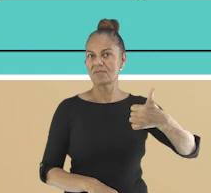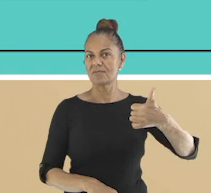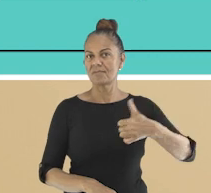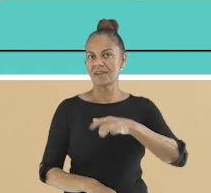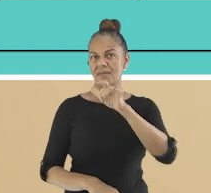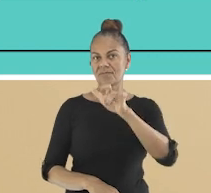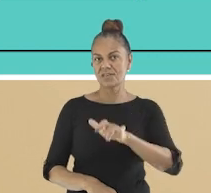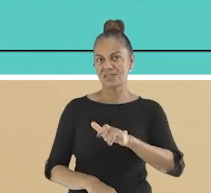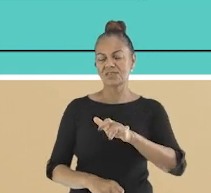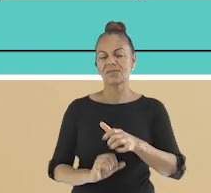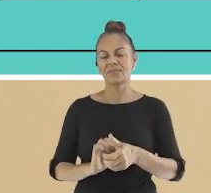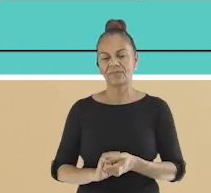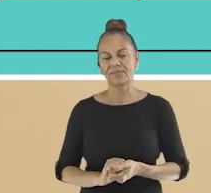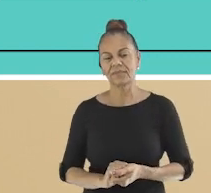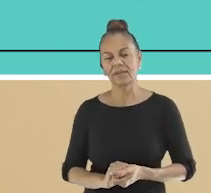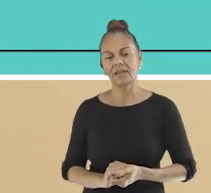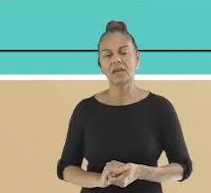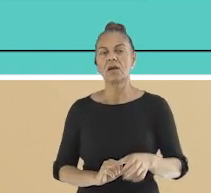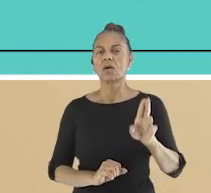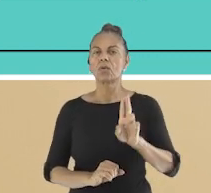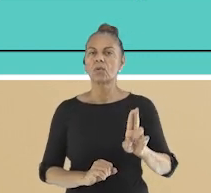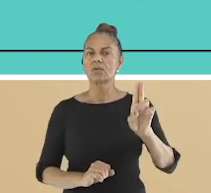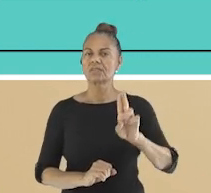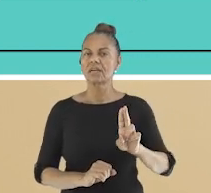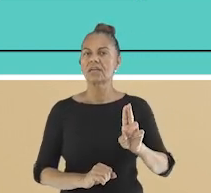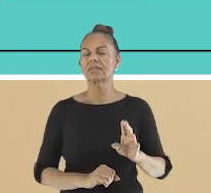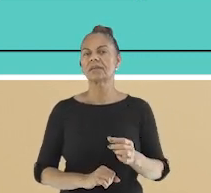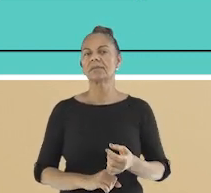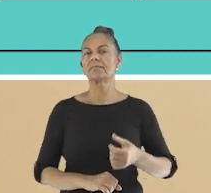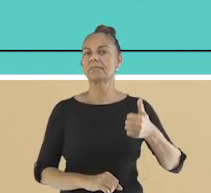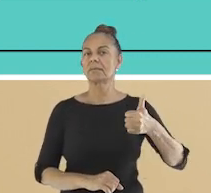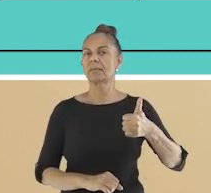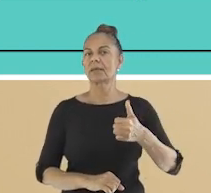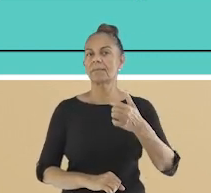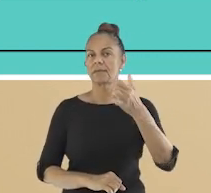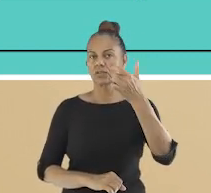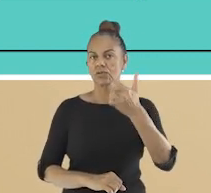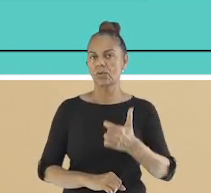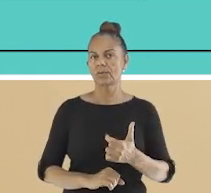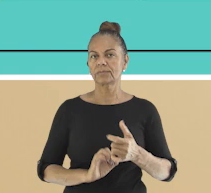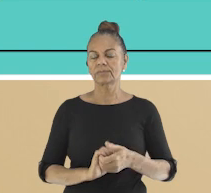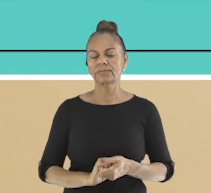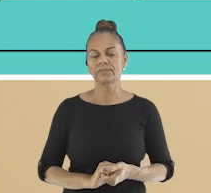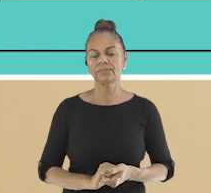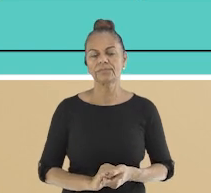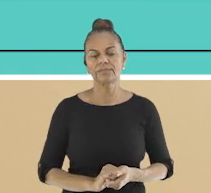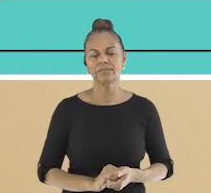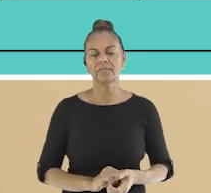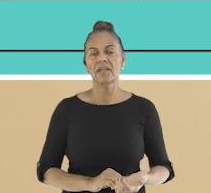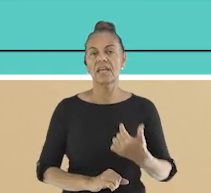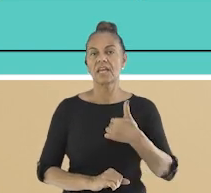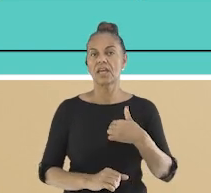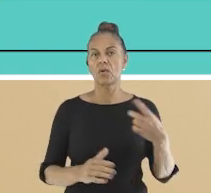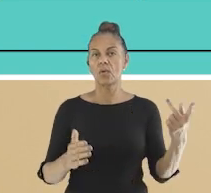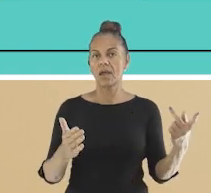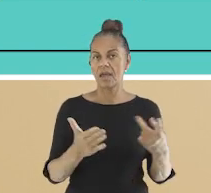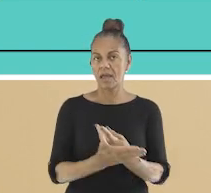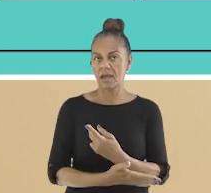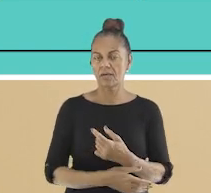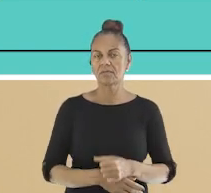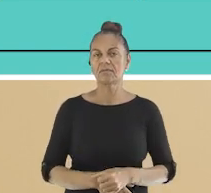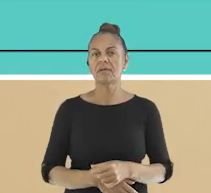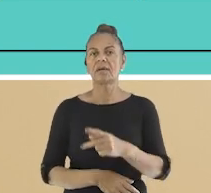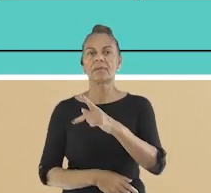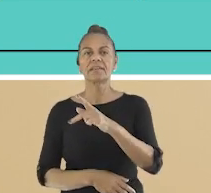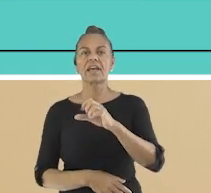hoje. Façam dessa forma, como eu estou indicando aí na tela, utilizando a primeira pessoa. Olhem só. Presente,